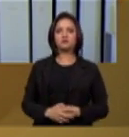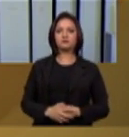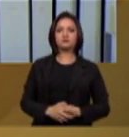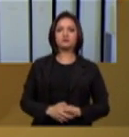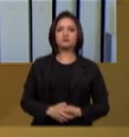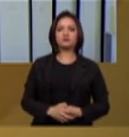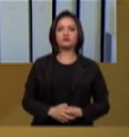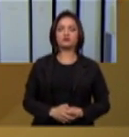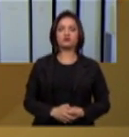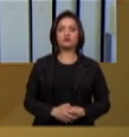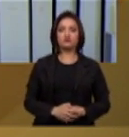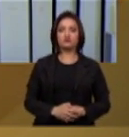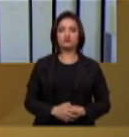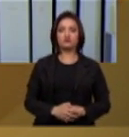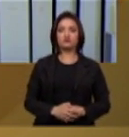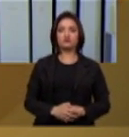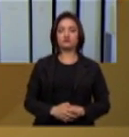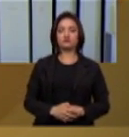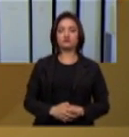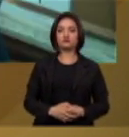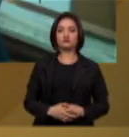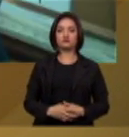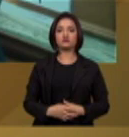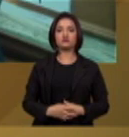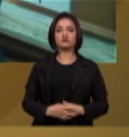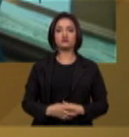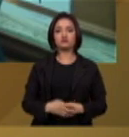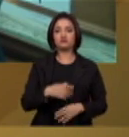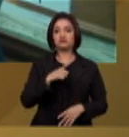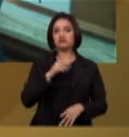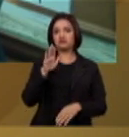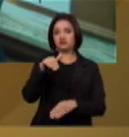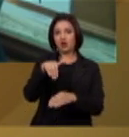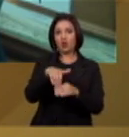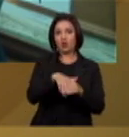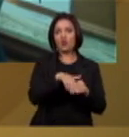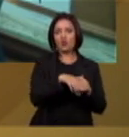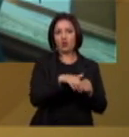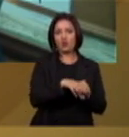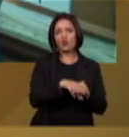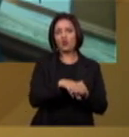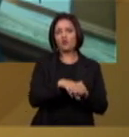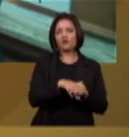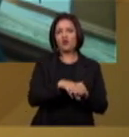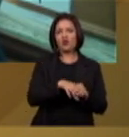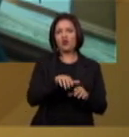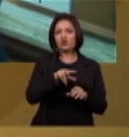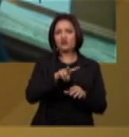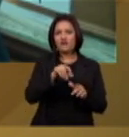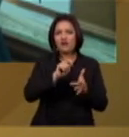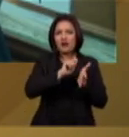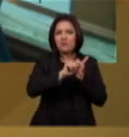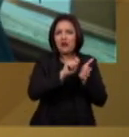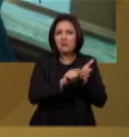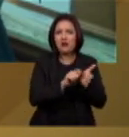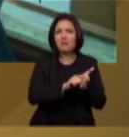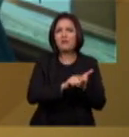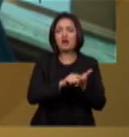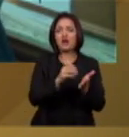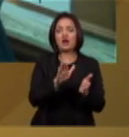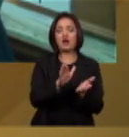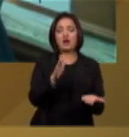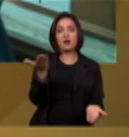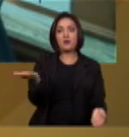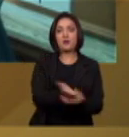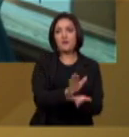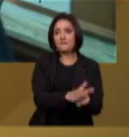Presidente, tenho voto circunstanciado que pediria juntado ao processo. O pano de